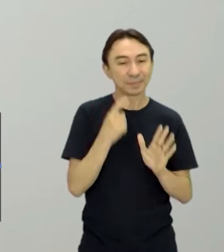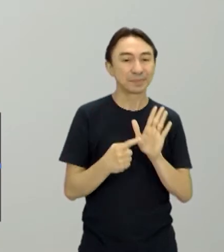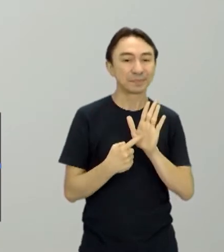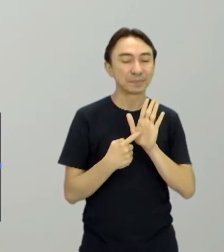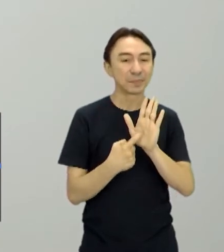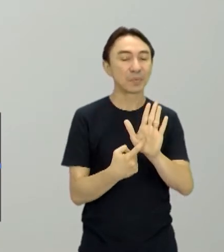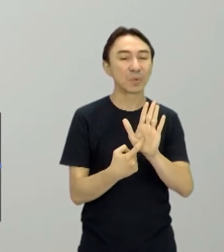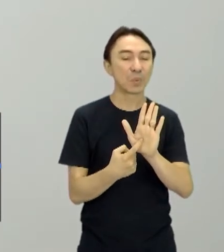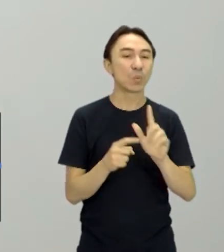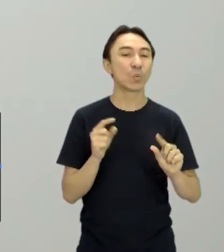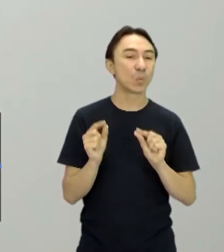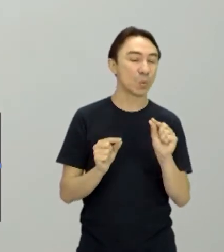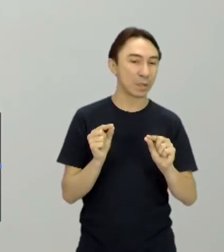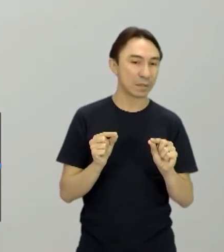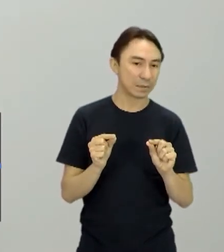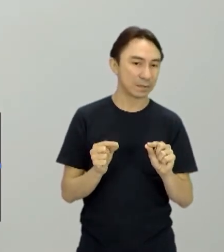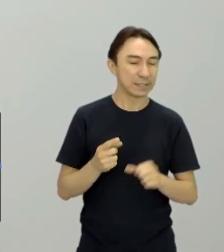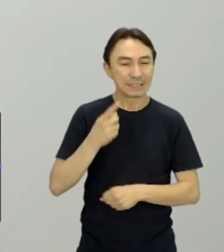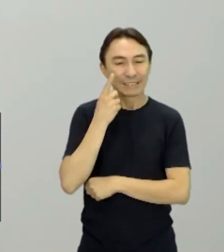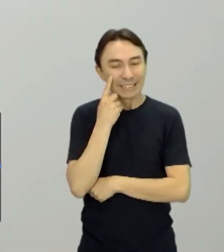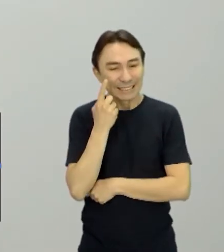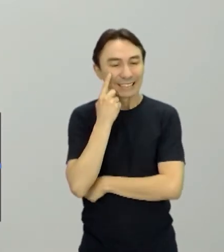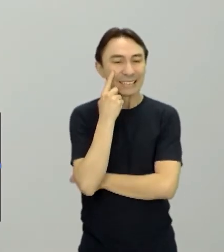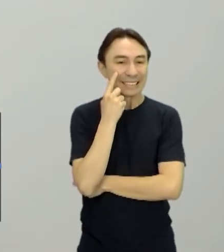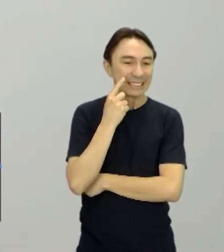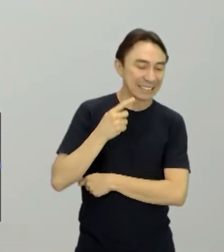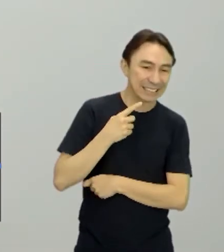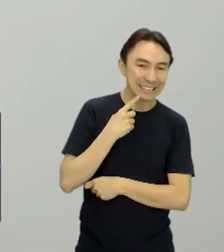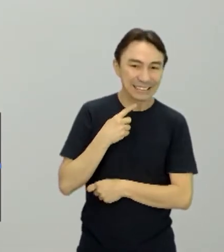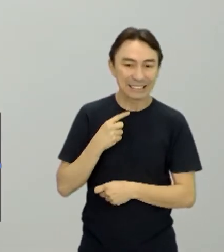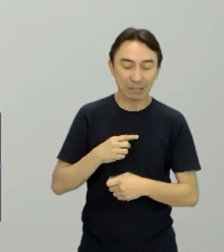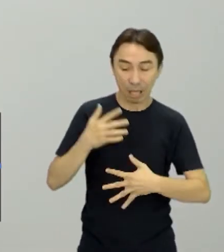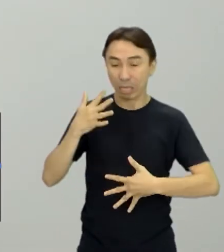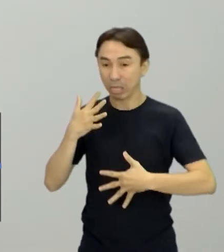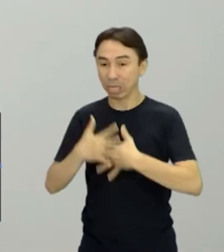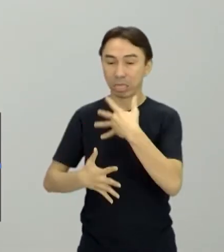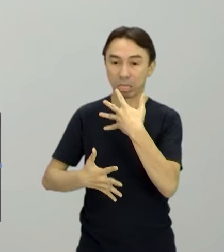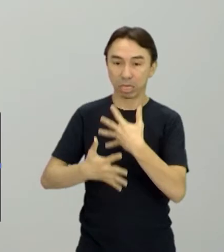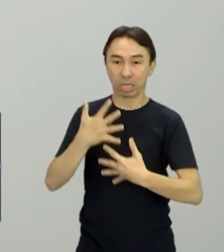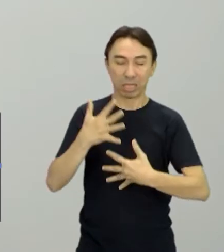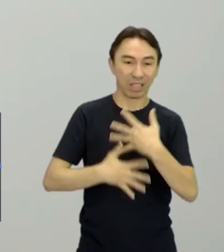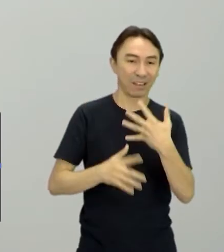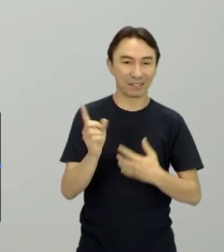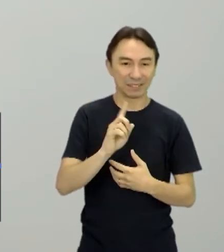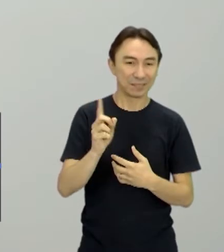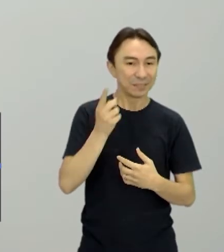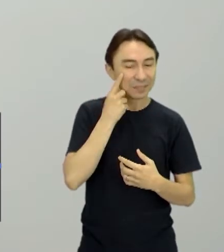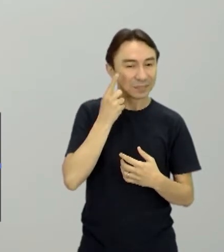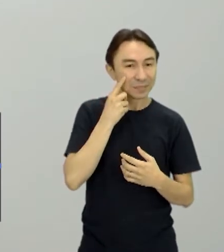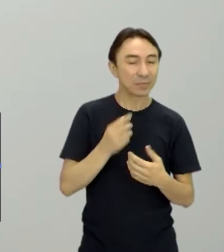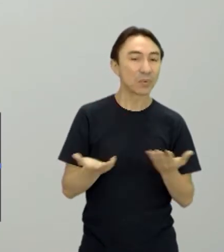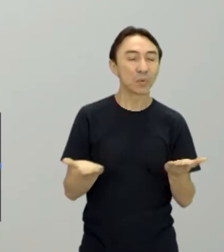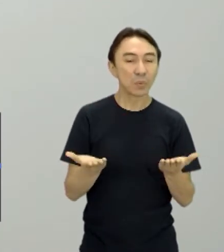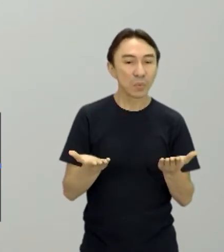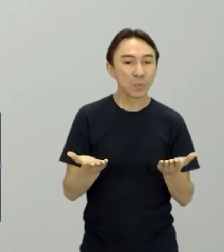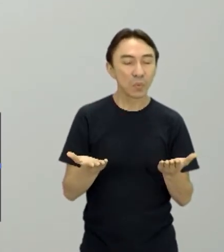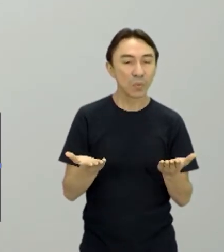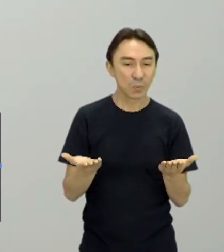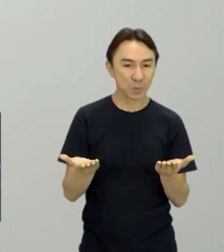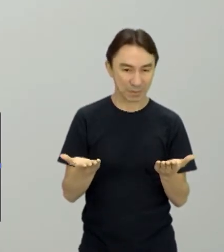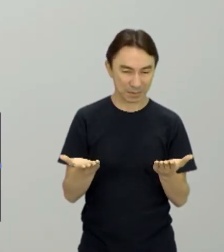Que é bacana. Deixa eu só ver aqui se eu não vou me... É o que eu falei que é de proposta